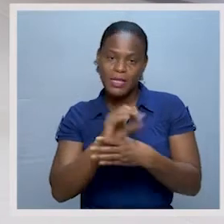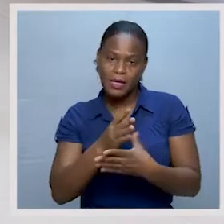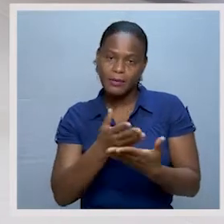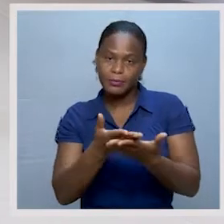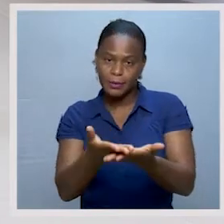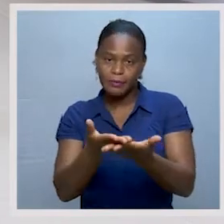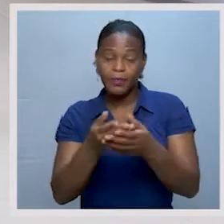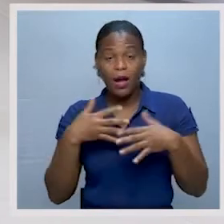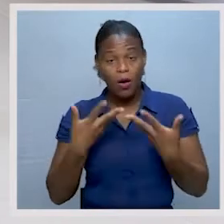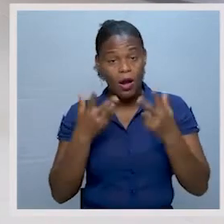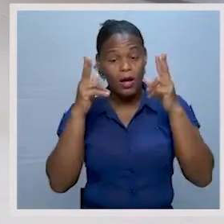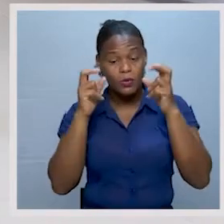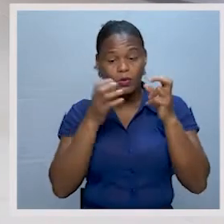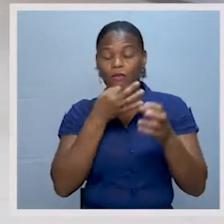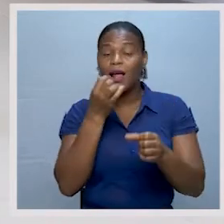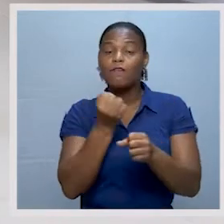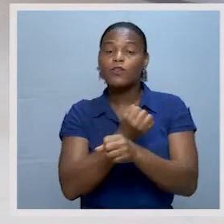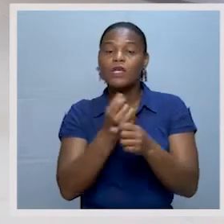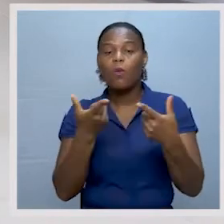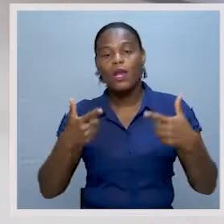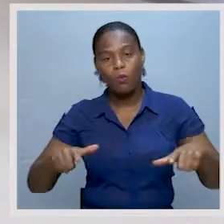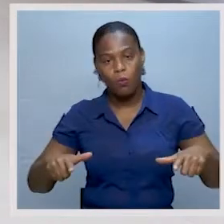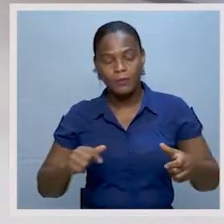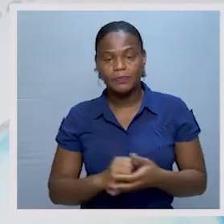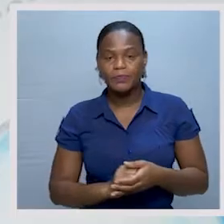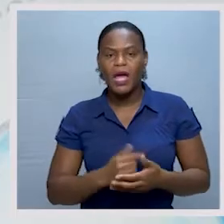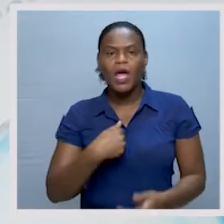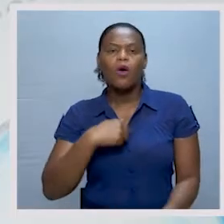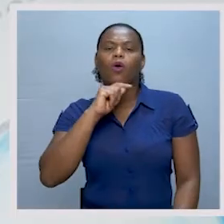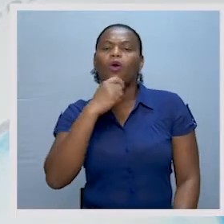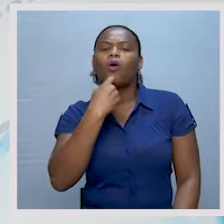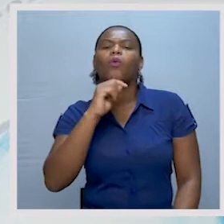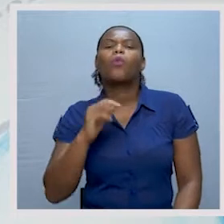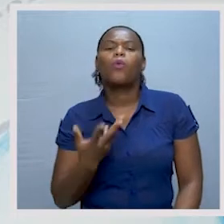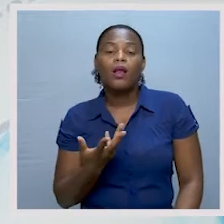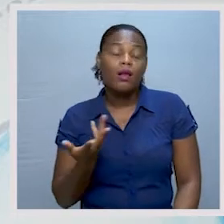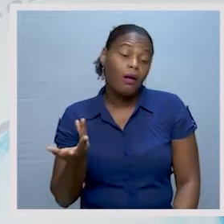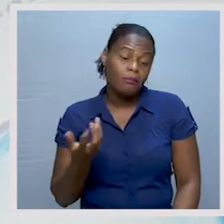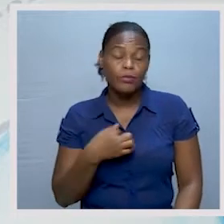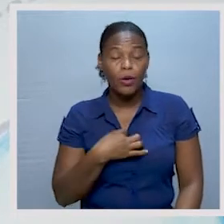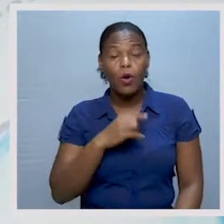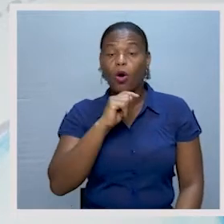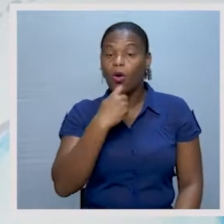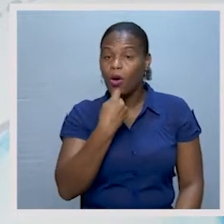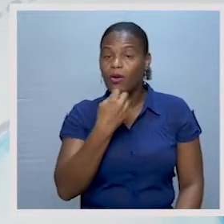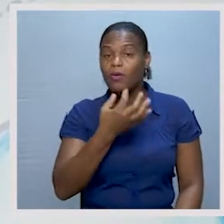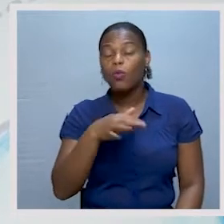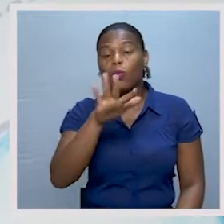as funções da linguagem. Certo? O código que eu estou a utilizar é a